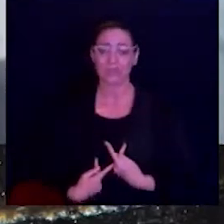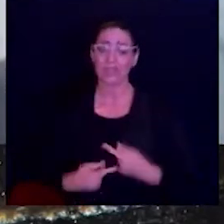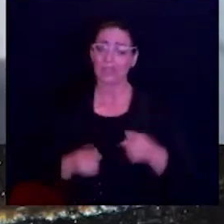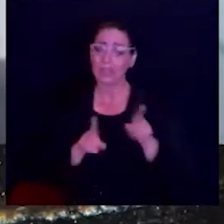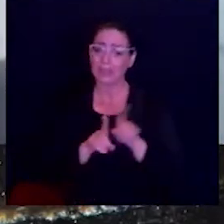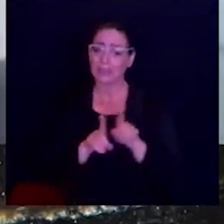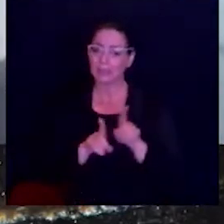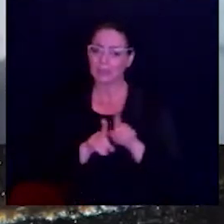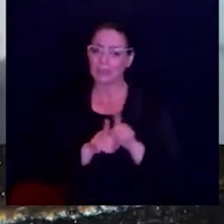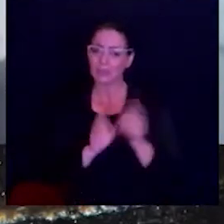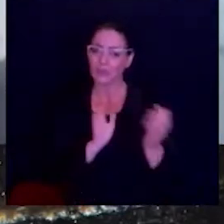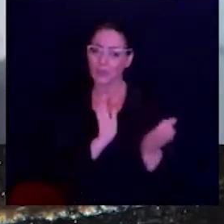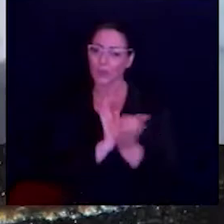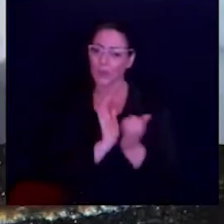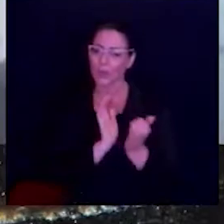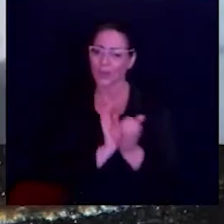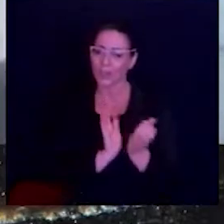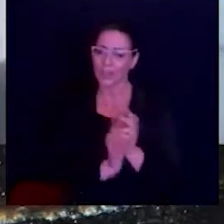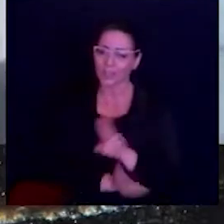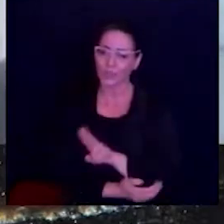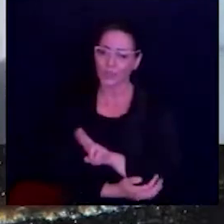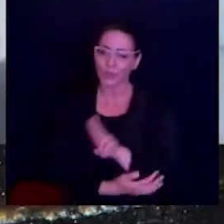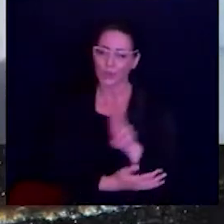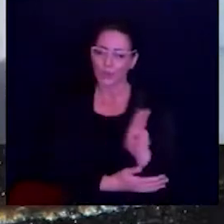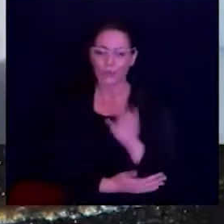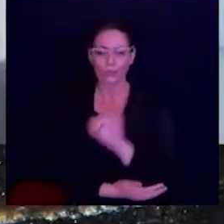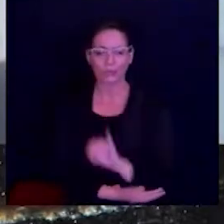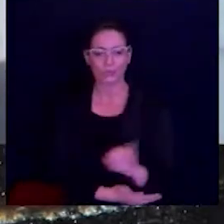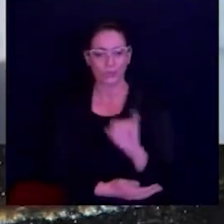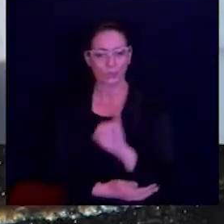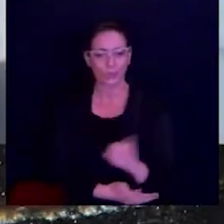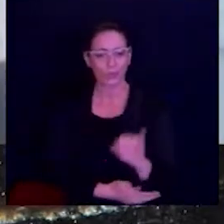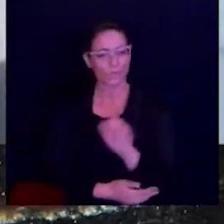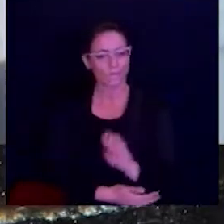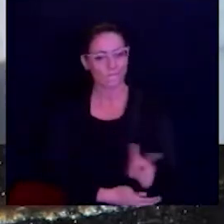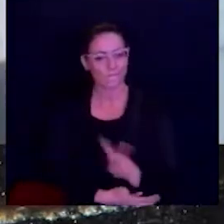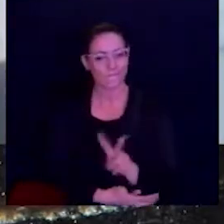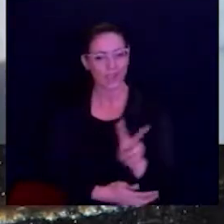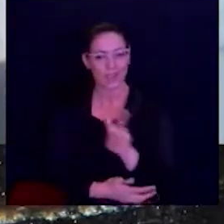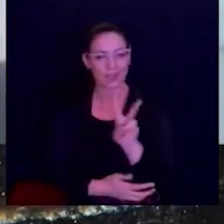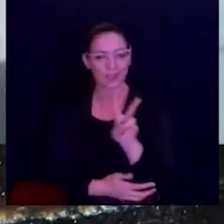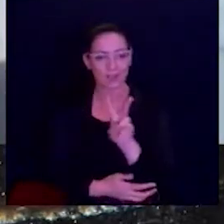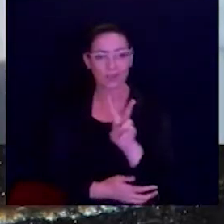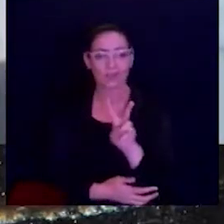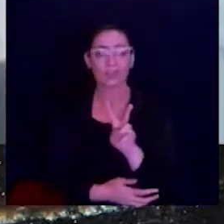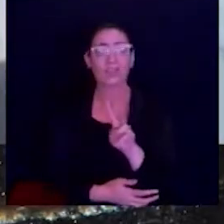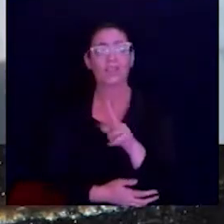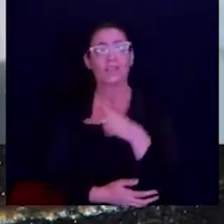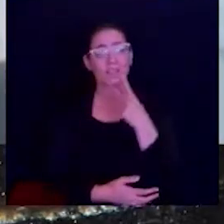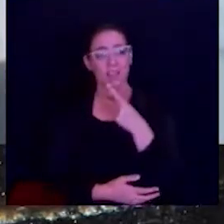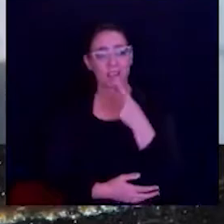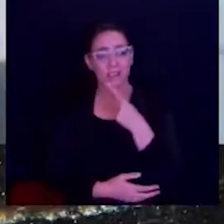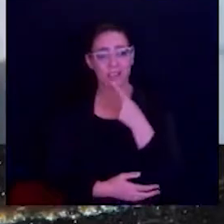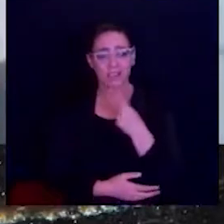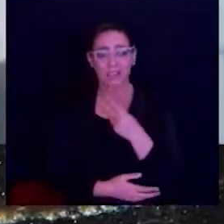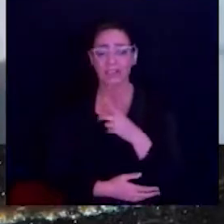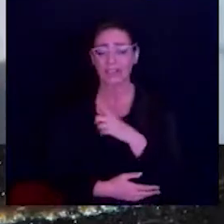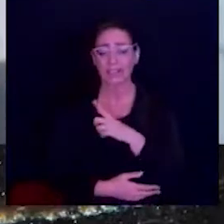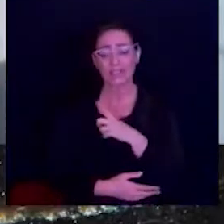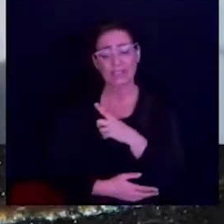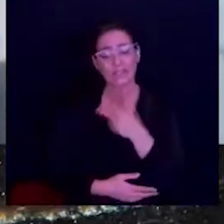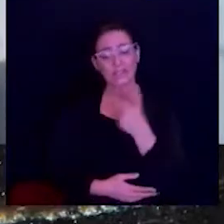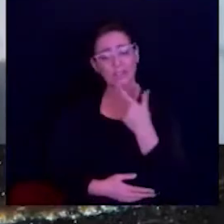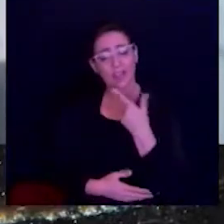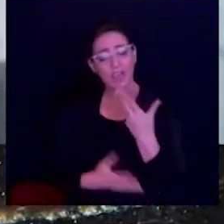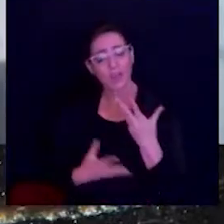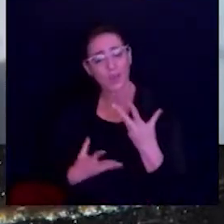também, dois nomes que para mim têm muito significado e muito valor. Não poderíamos estar aqui sem falar delas. Sem dizer o quanto